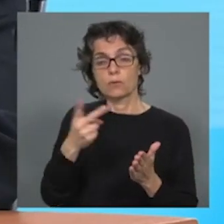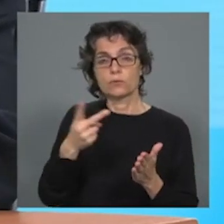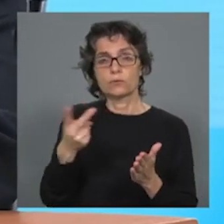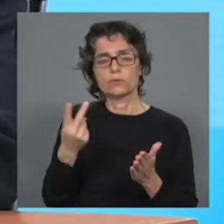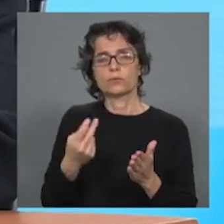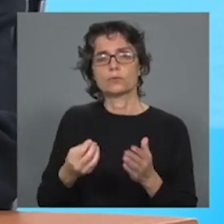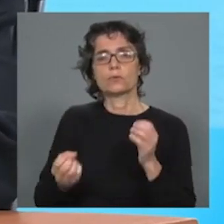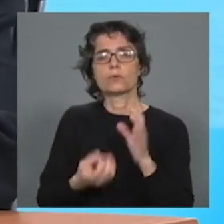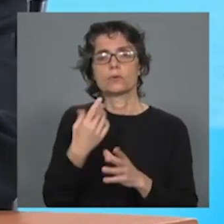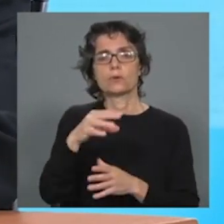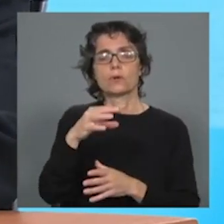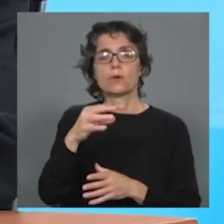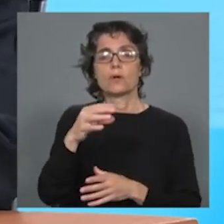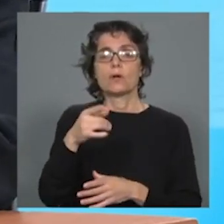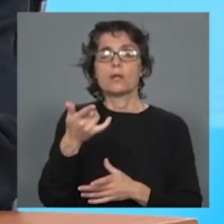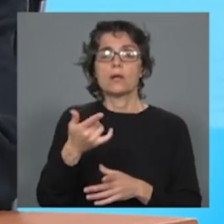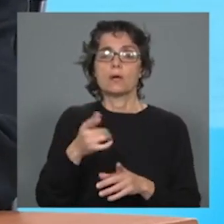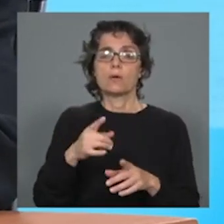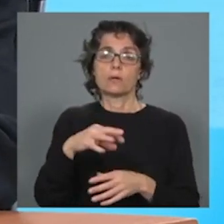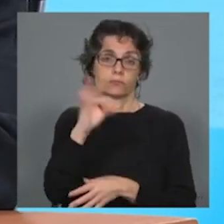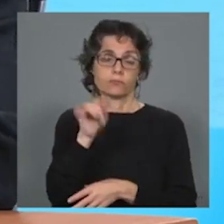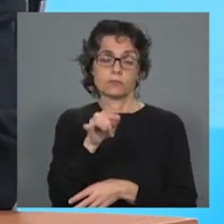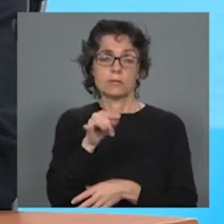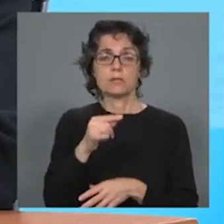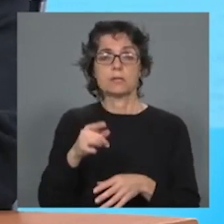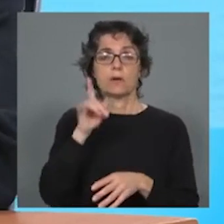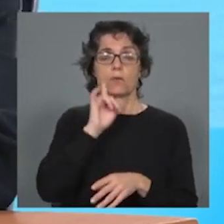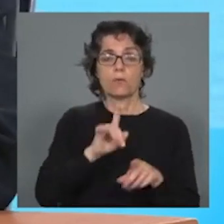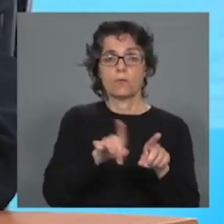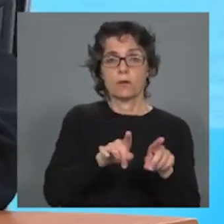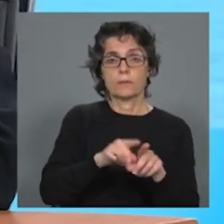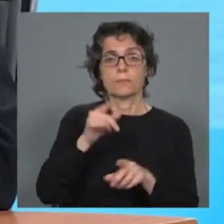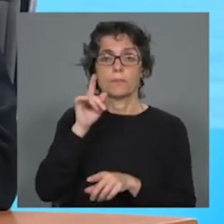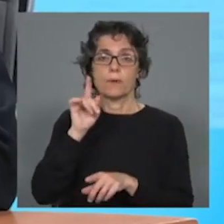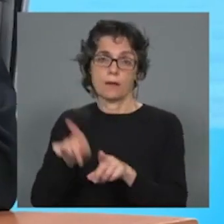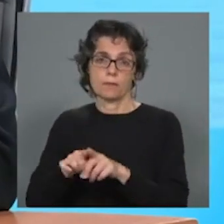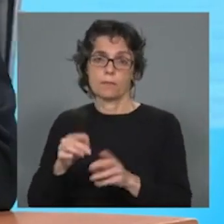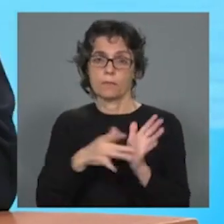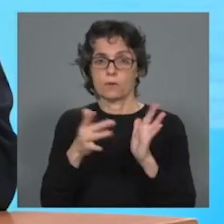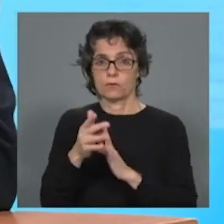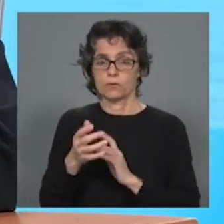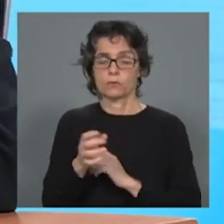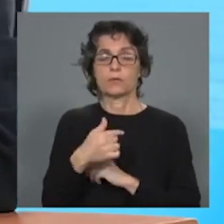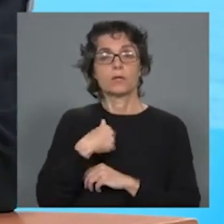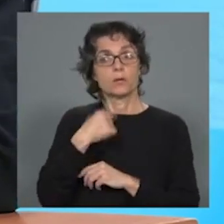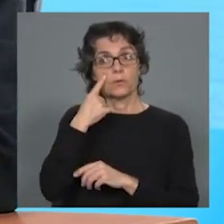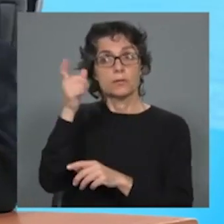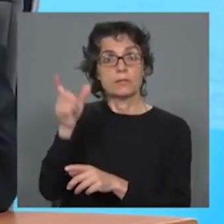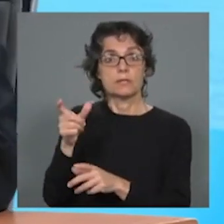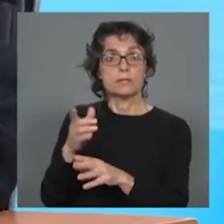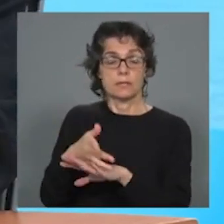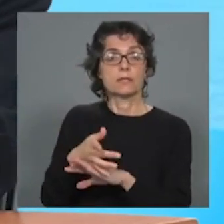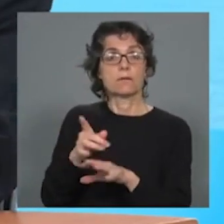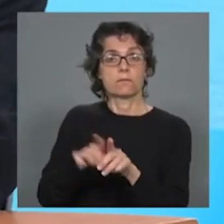de Jesus, os irmãozinhos de Jesus e as irmãzinhas de Jesus. Eu, pessoalmente, conheci Carlos de Foucault através das Irmãzinhas de Jesus. Bairro